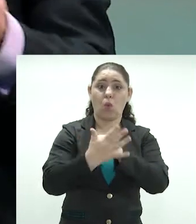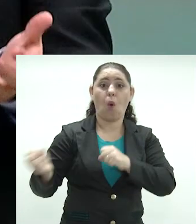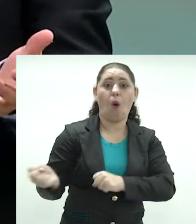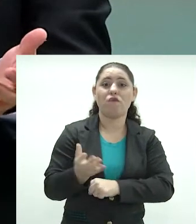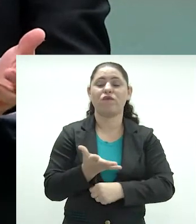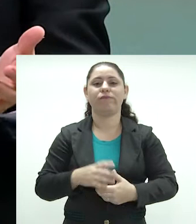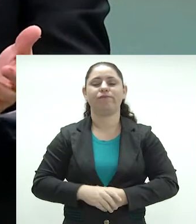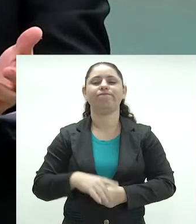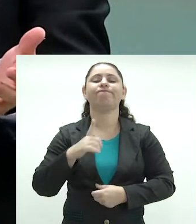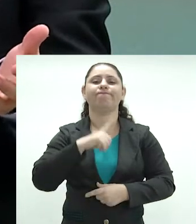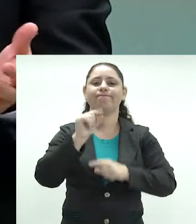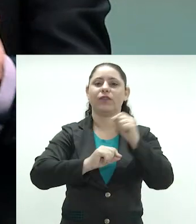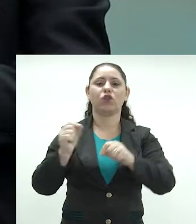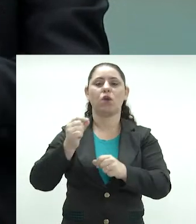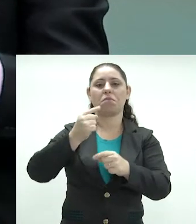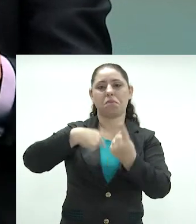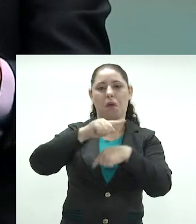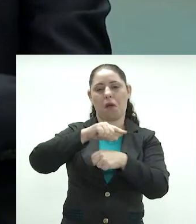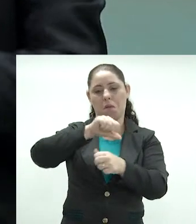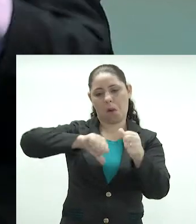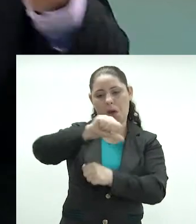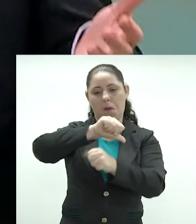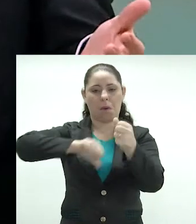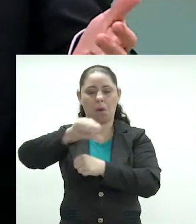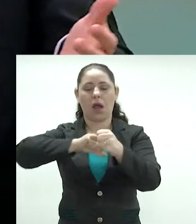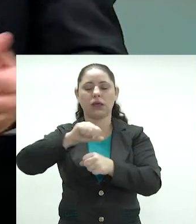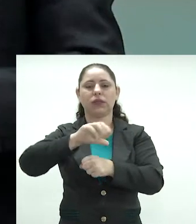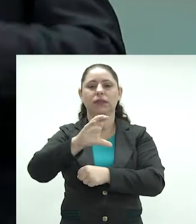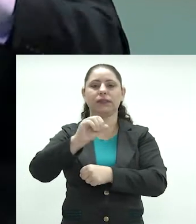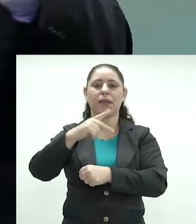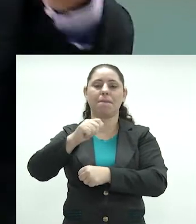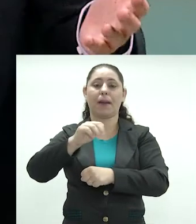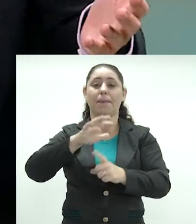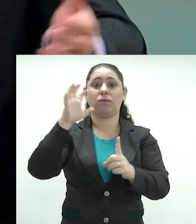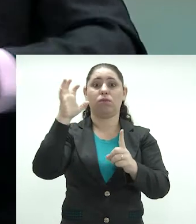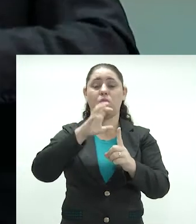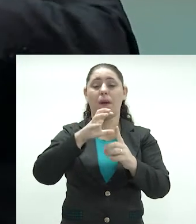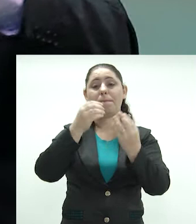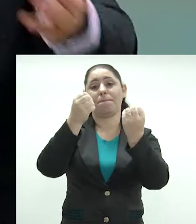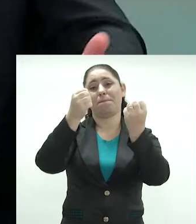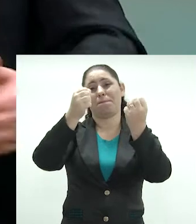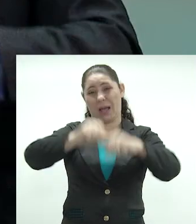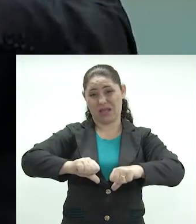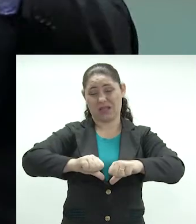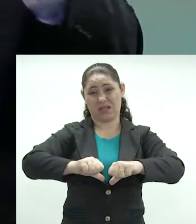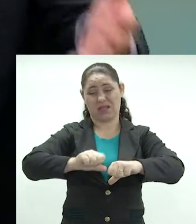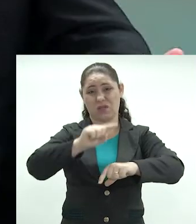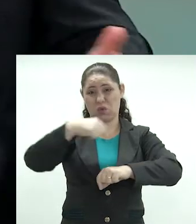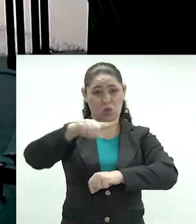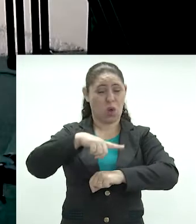crescimento nessa variante atual, ela tende a ocorrer uma nova mutação e pode vir uma cepa muito mais agressiva, muito